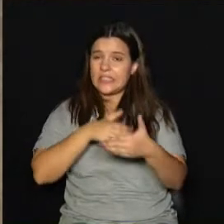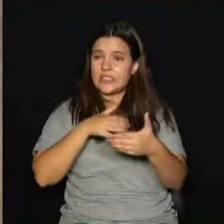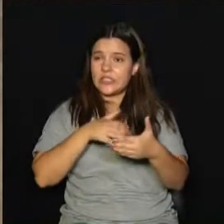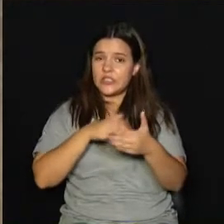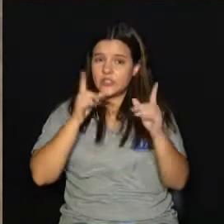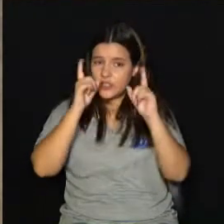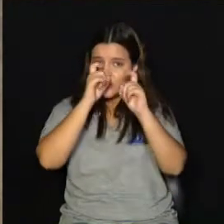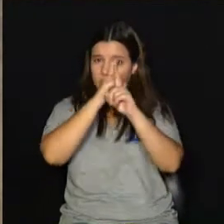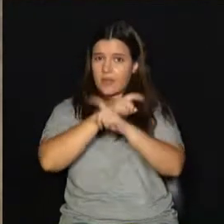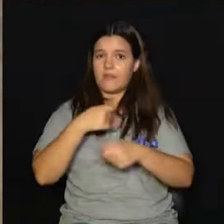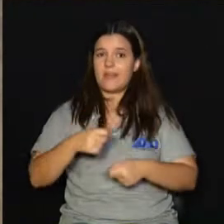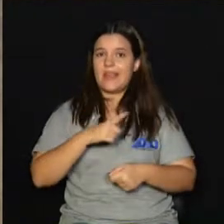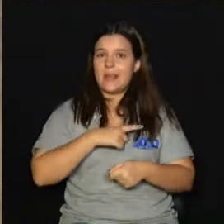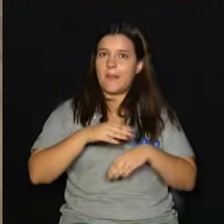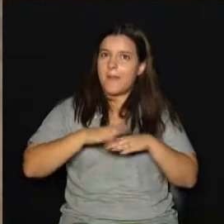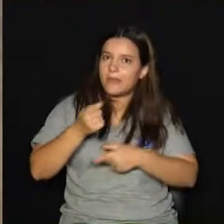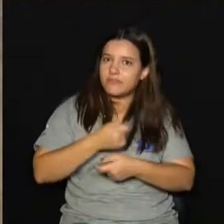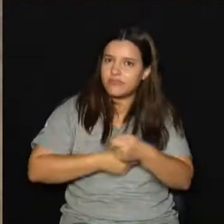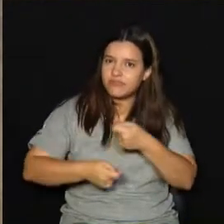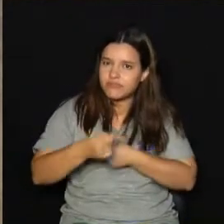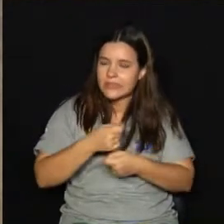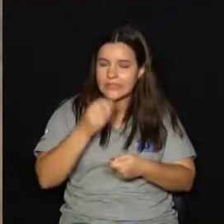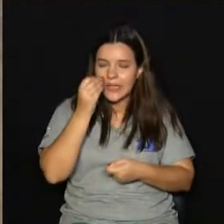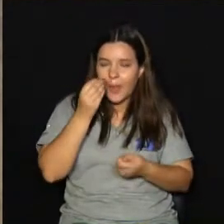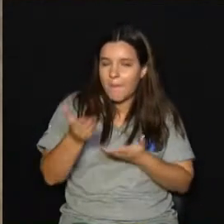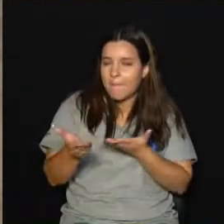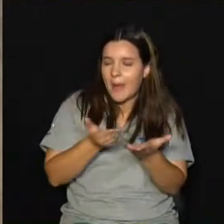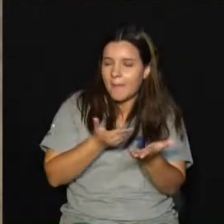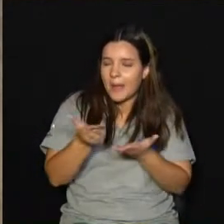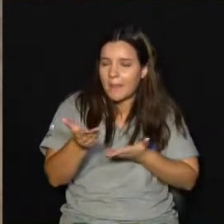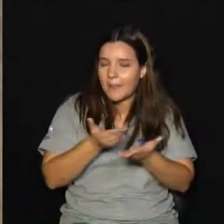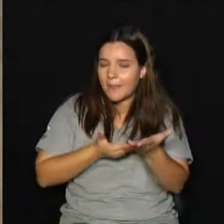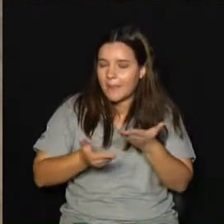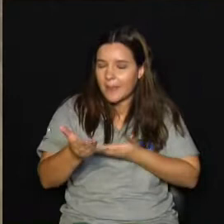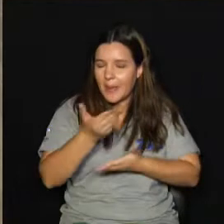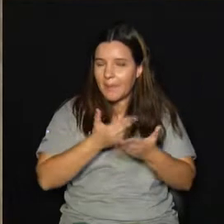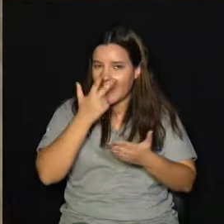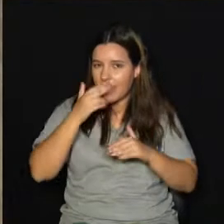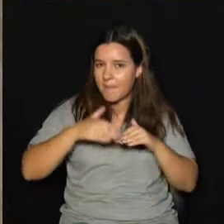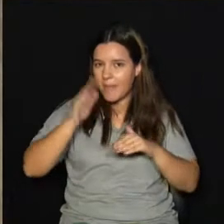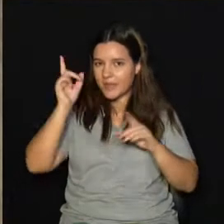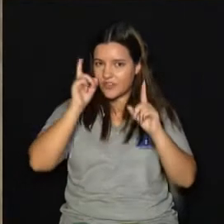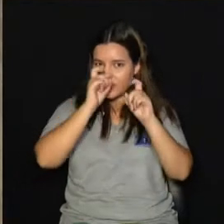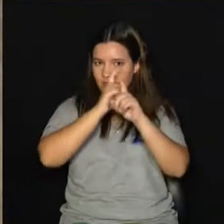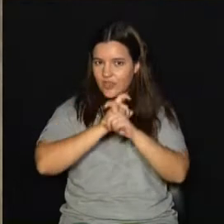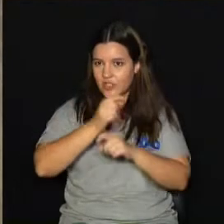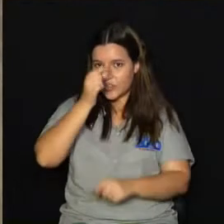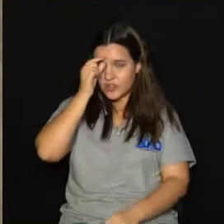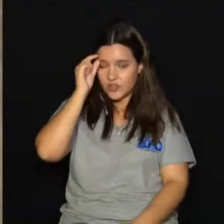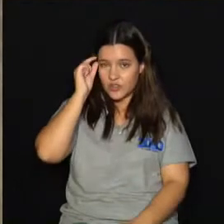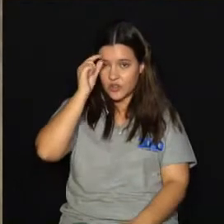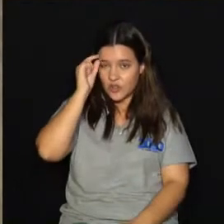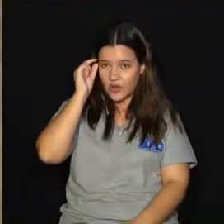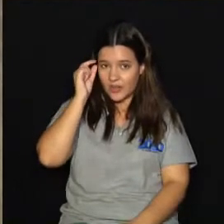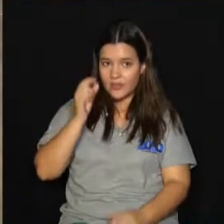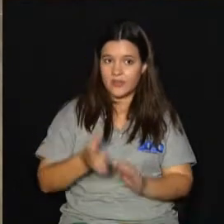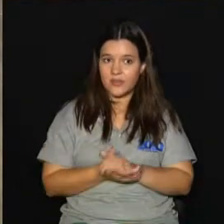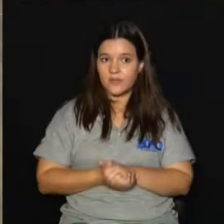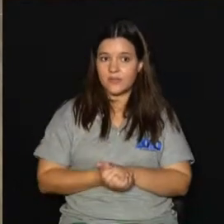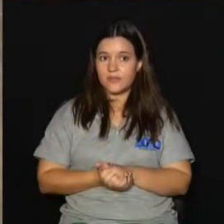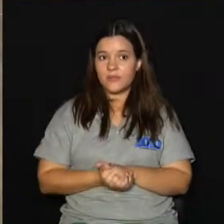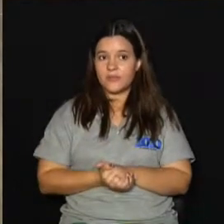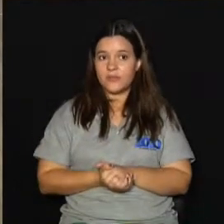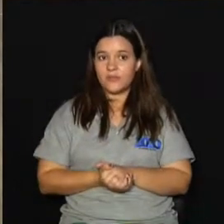mais jogo de cintura? Eles vão ter que vão ter mais dificuldades do que o Jonas teve nos 8 anos? Lembrando que nós tivemos